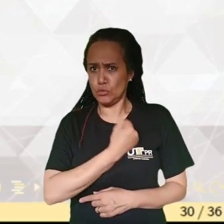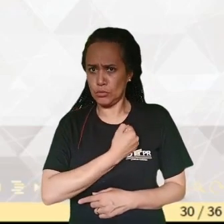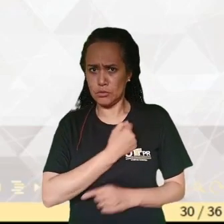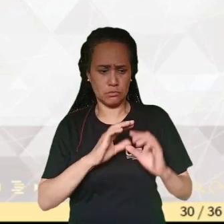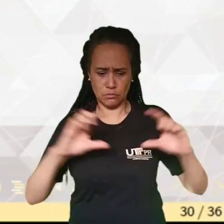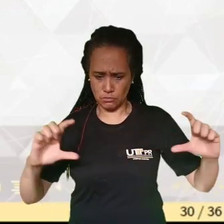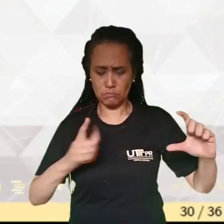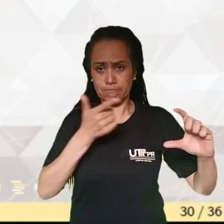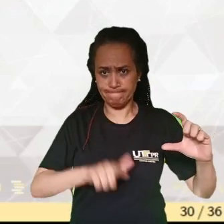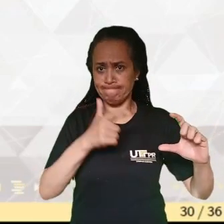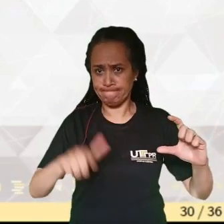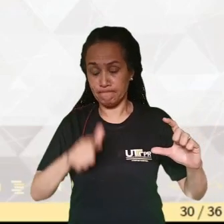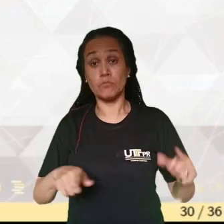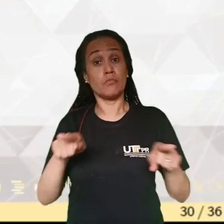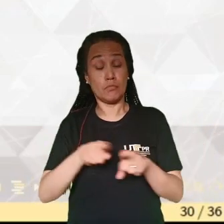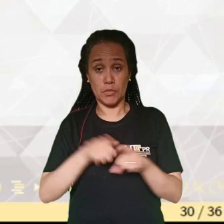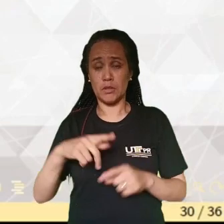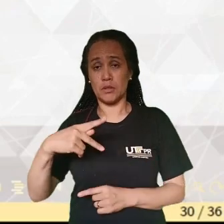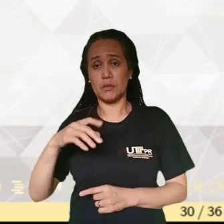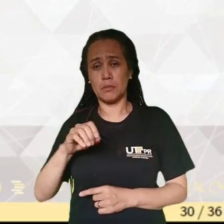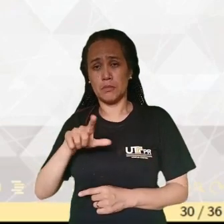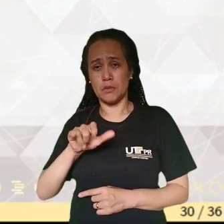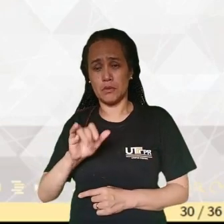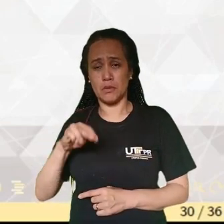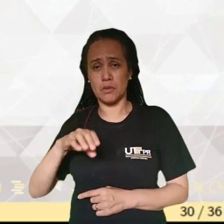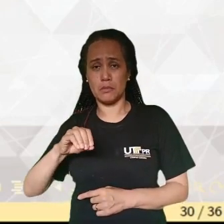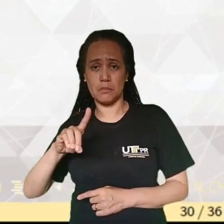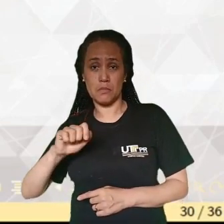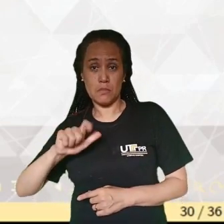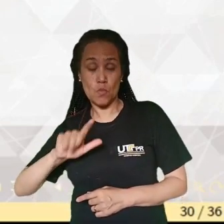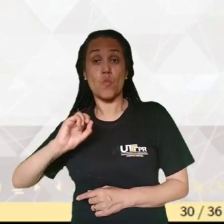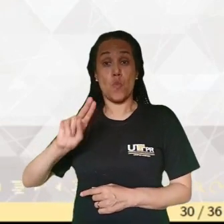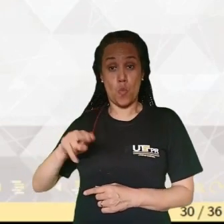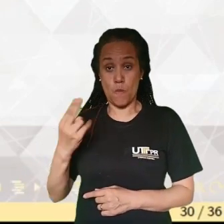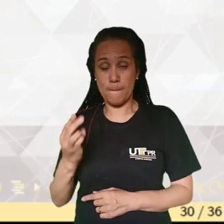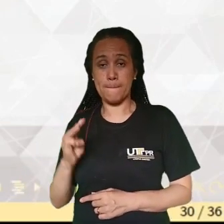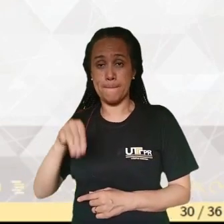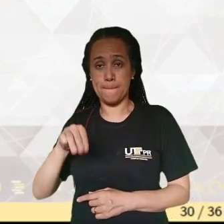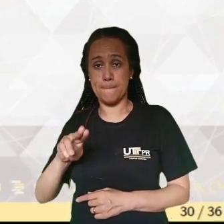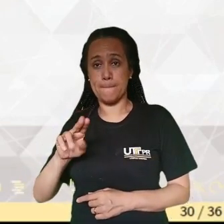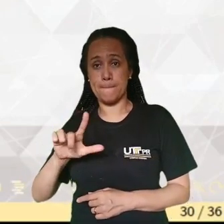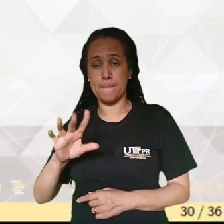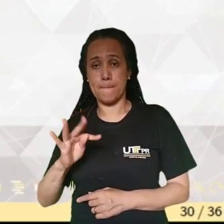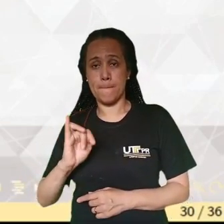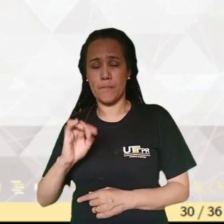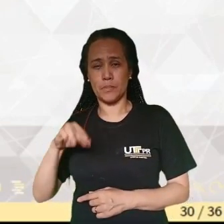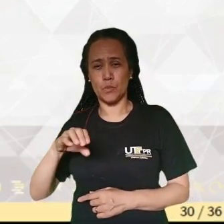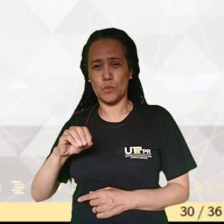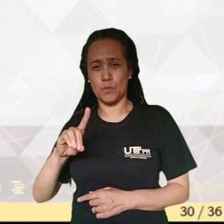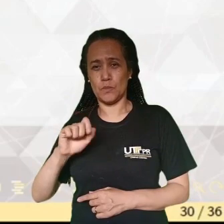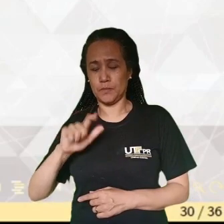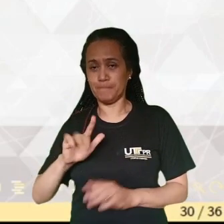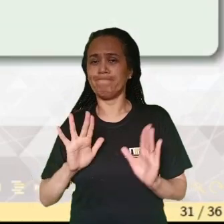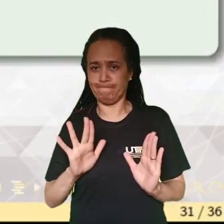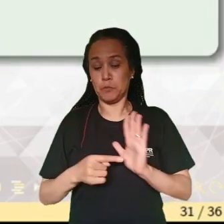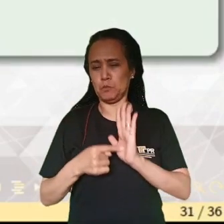números que aparecem com maior quantidade. O polimodal, chamado multimodal, que são vários números, vários valores que podem aparecer nesse